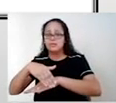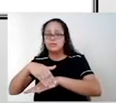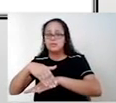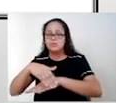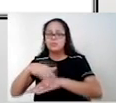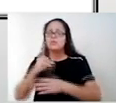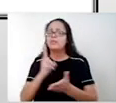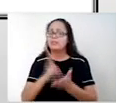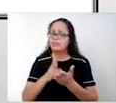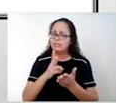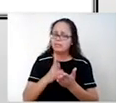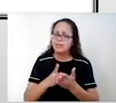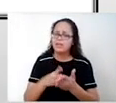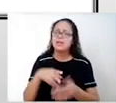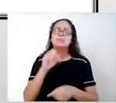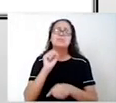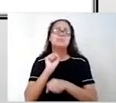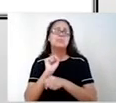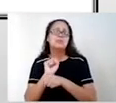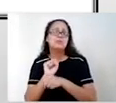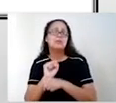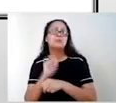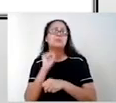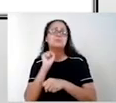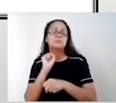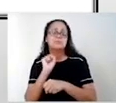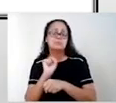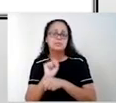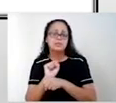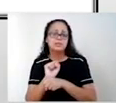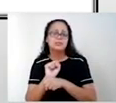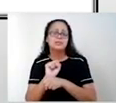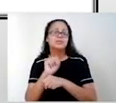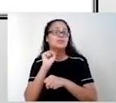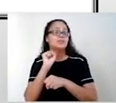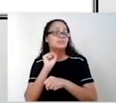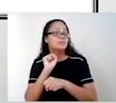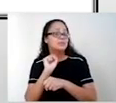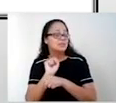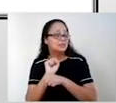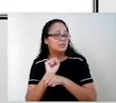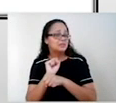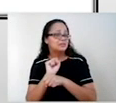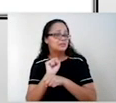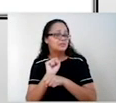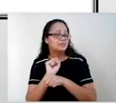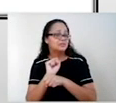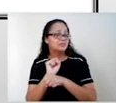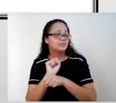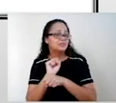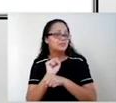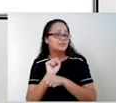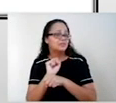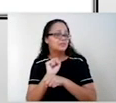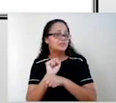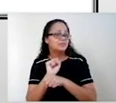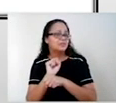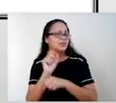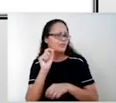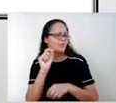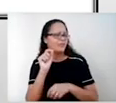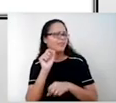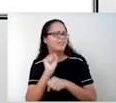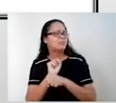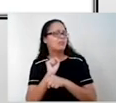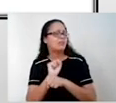os dias, esperando, esperando, esperando, esperando, esperando. E aí, vamos deduzir? O que vocês